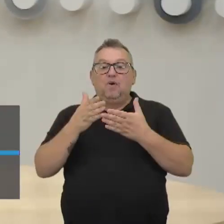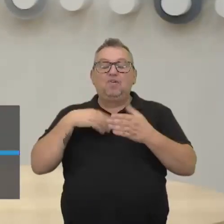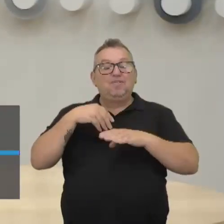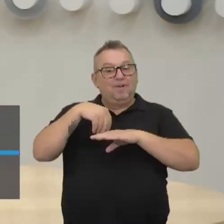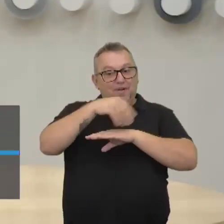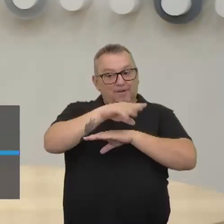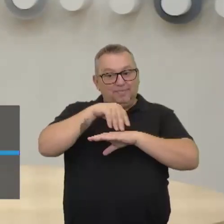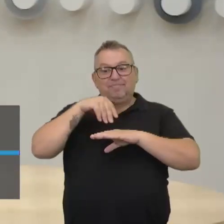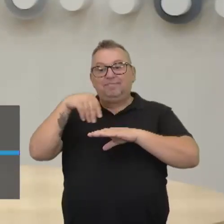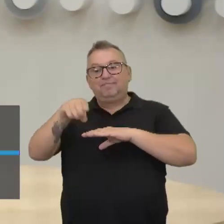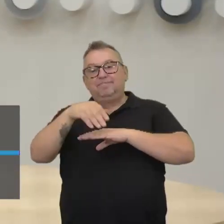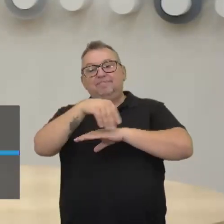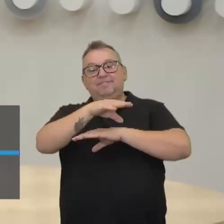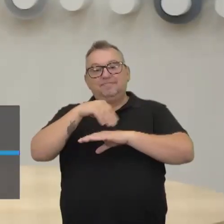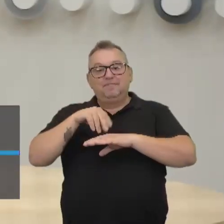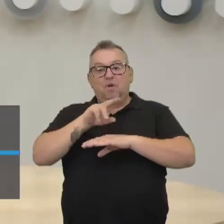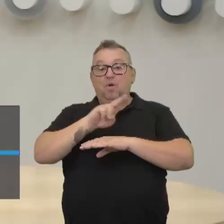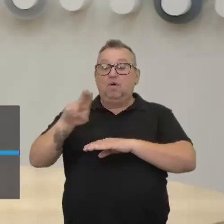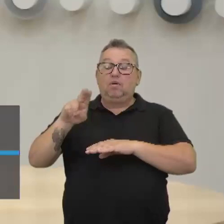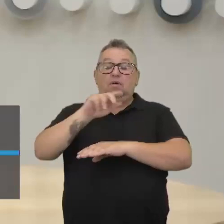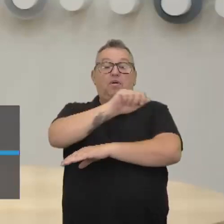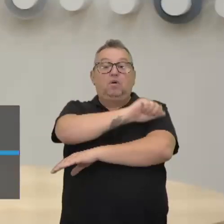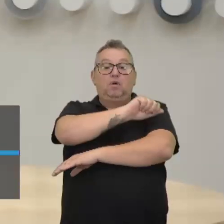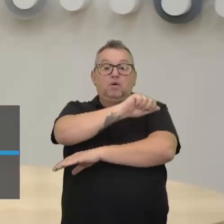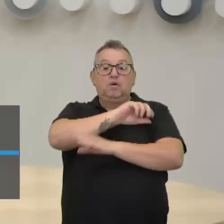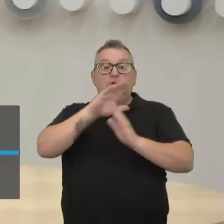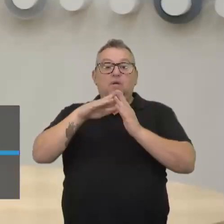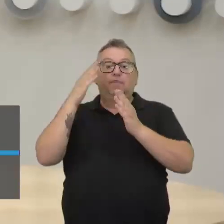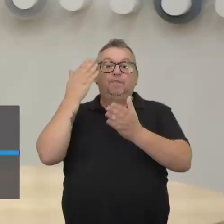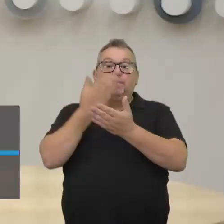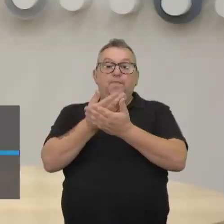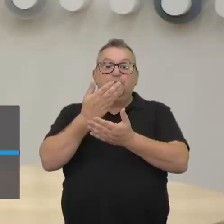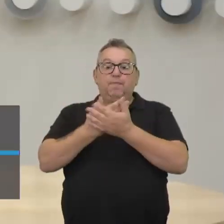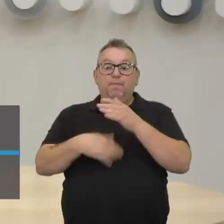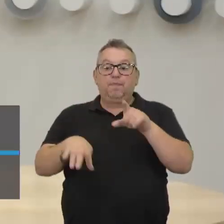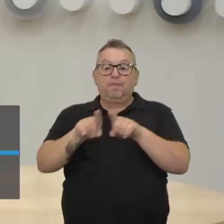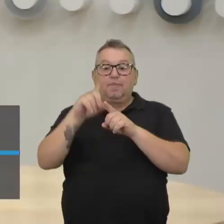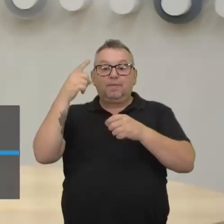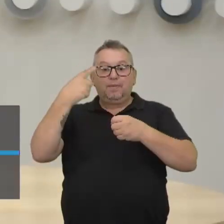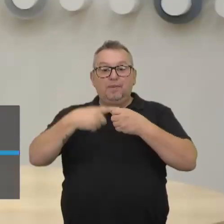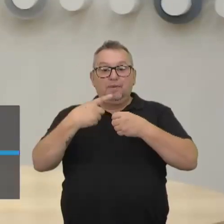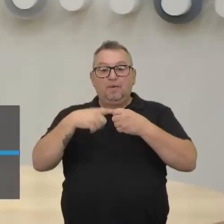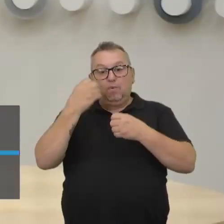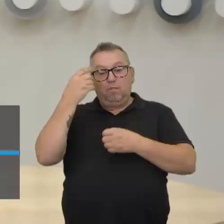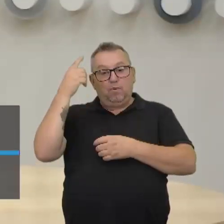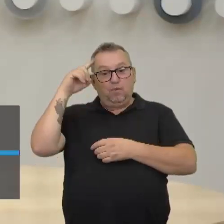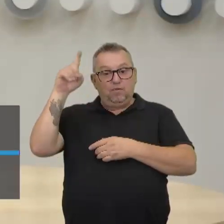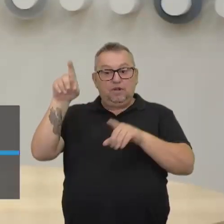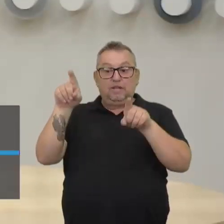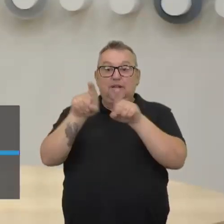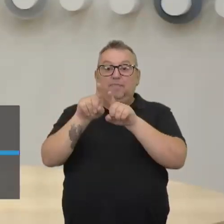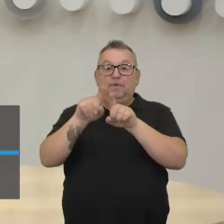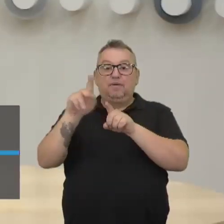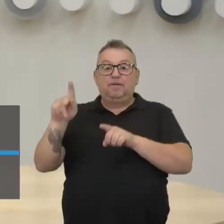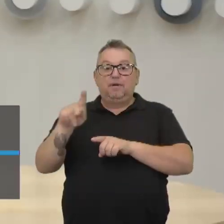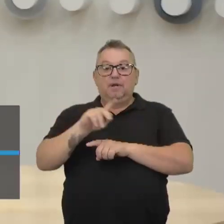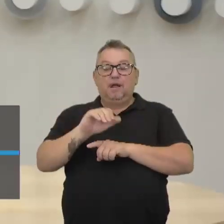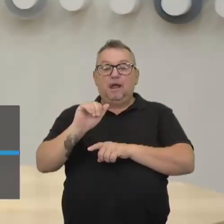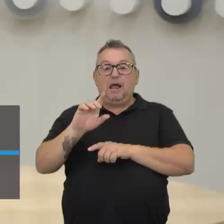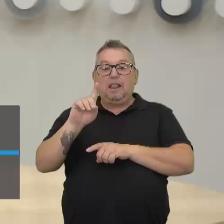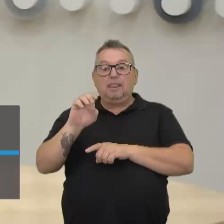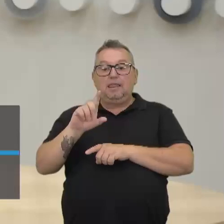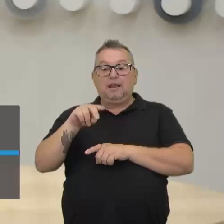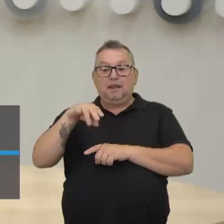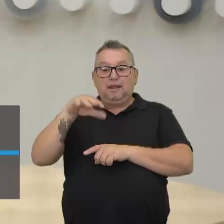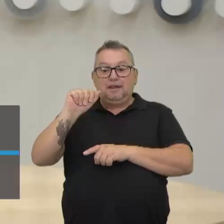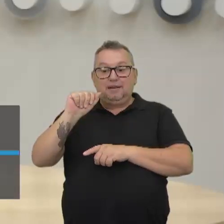moderador, né? Então manda aí pra gente o nome do aluno, o nome da escola e a cidade também. Eu já quero mandar um bom dia aqui, ó, pra professora Adelita.